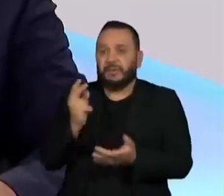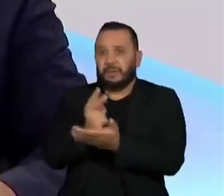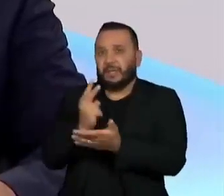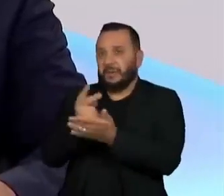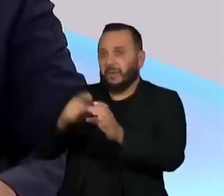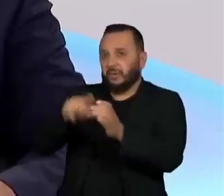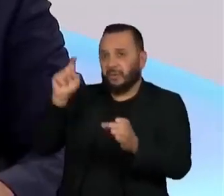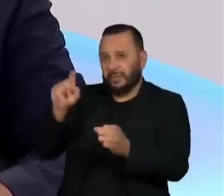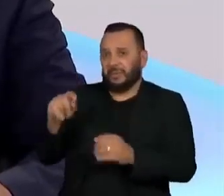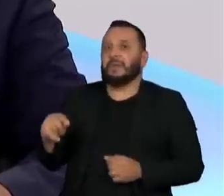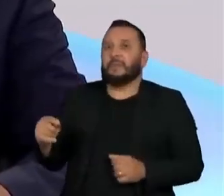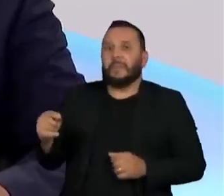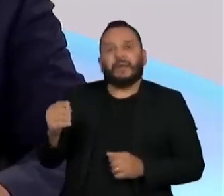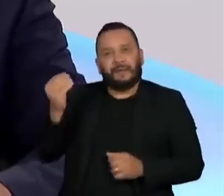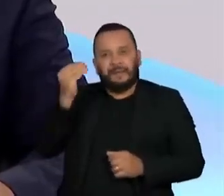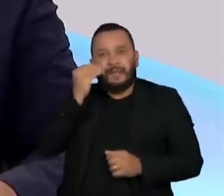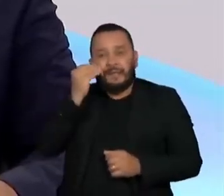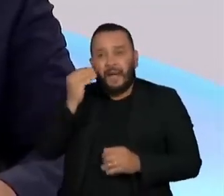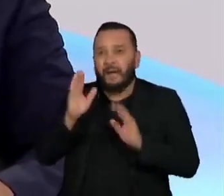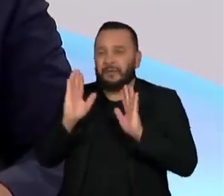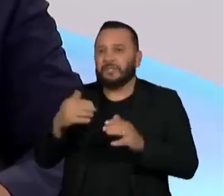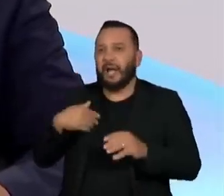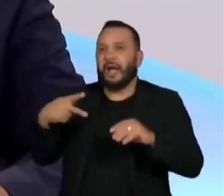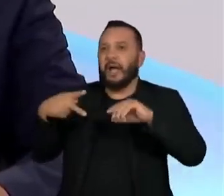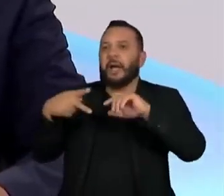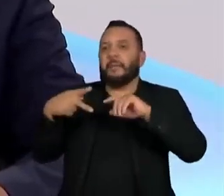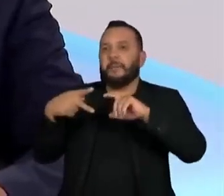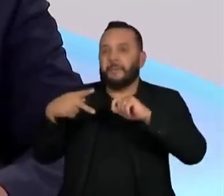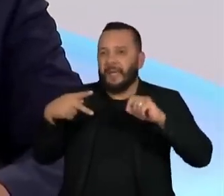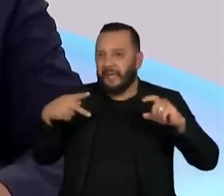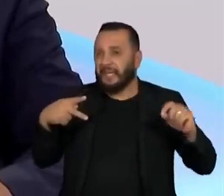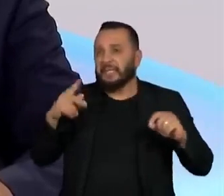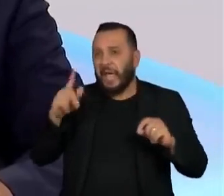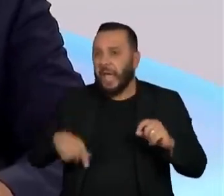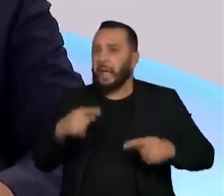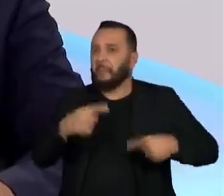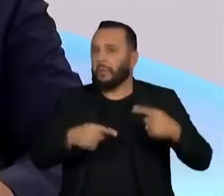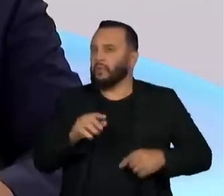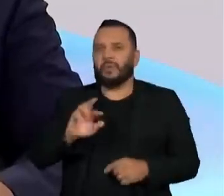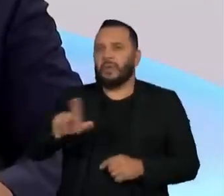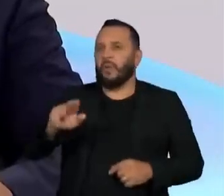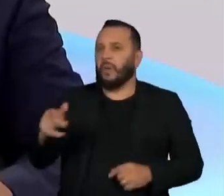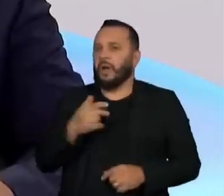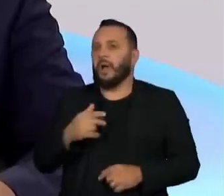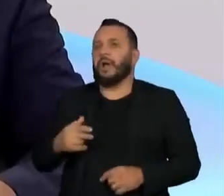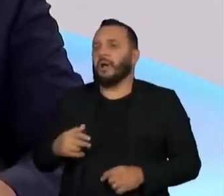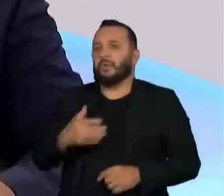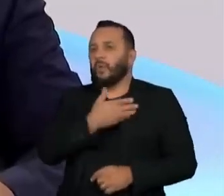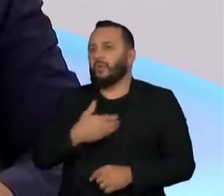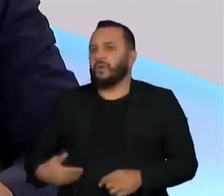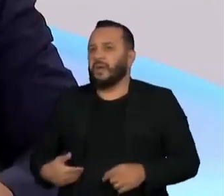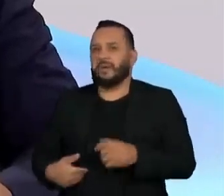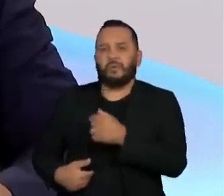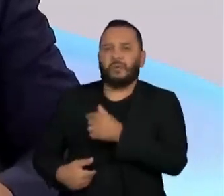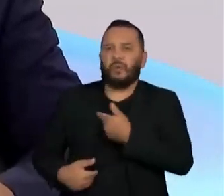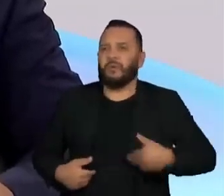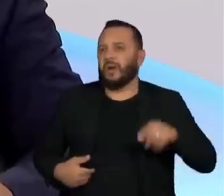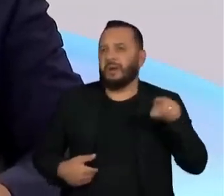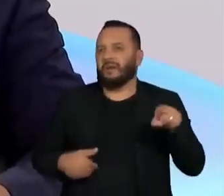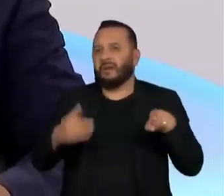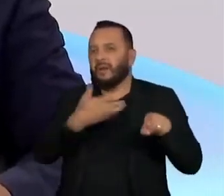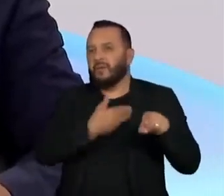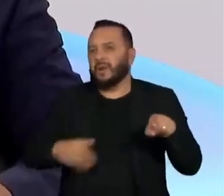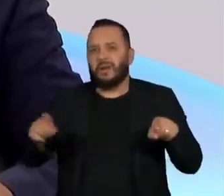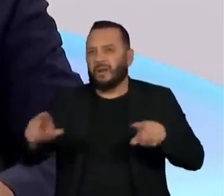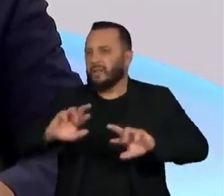houve uma tentativa de politizar o pics E todas as vezes que eu falava falava Olha o pics não é de um governo nem do outro Pixel do Banco Central ele funcionais do